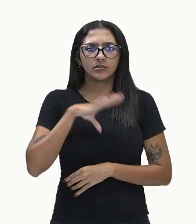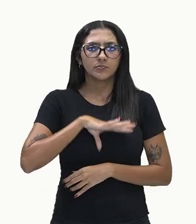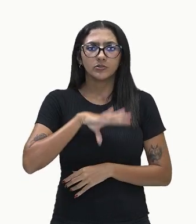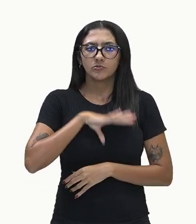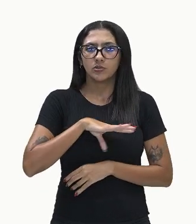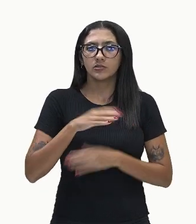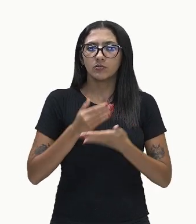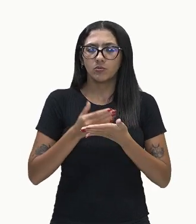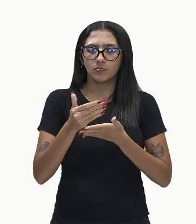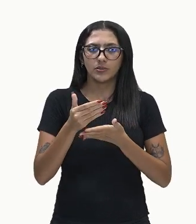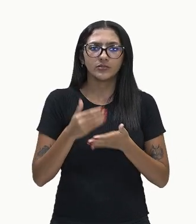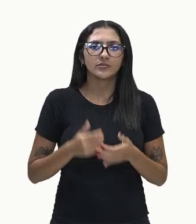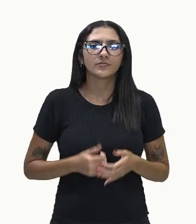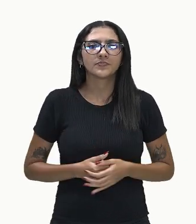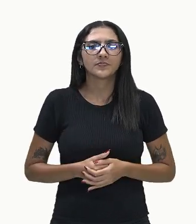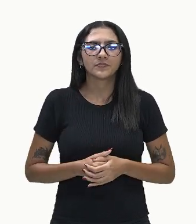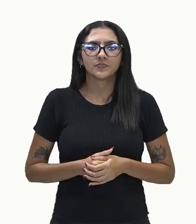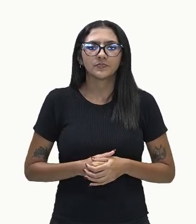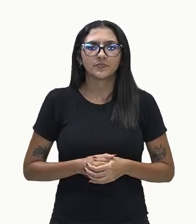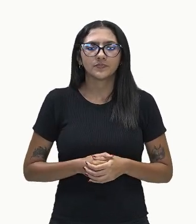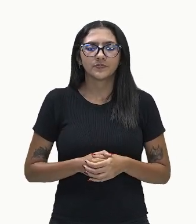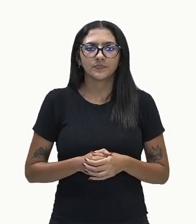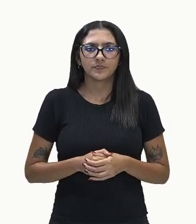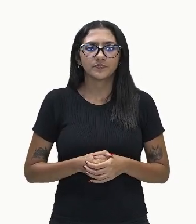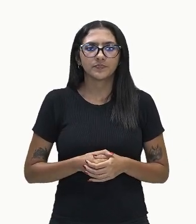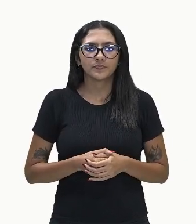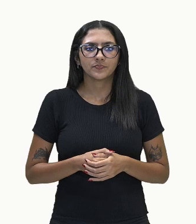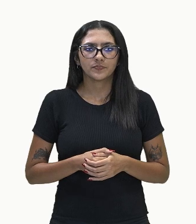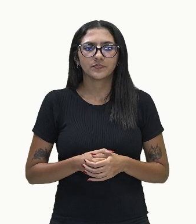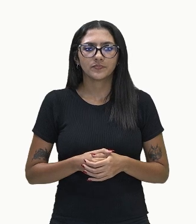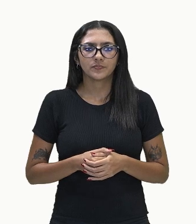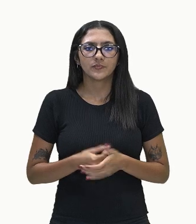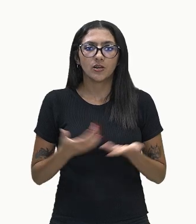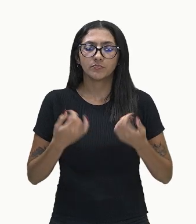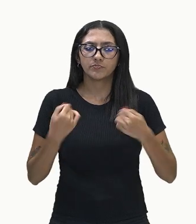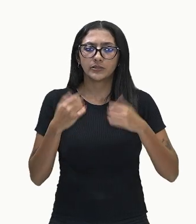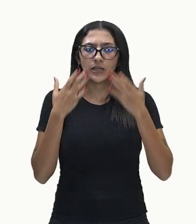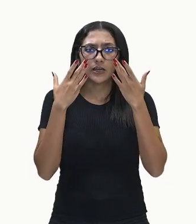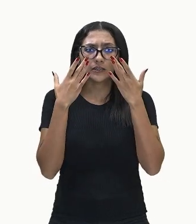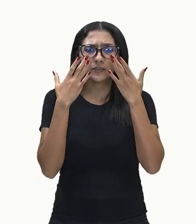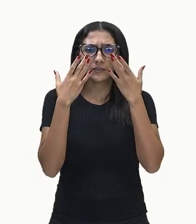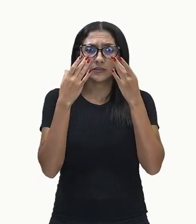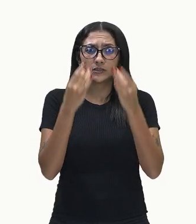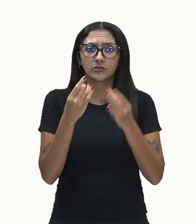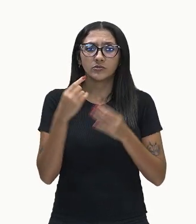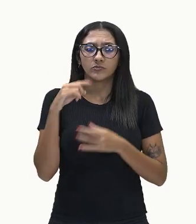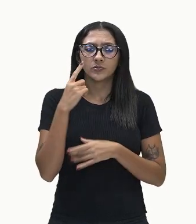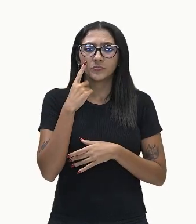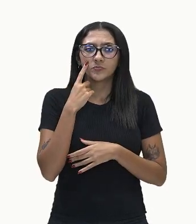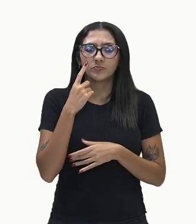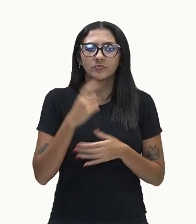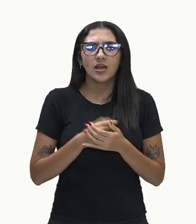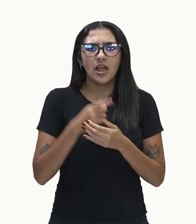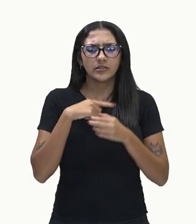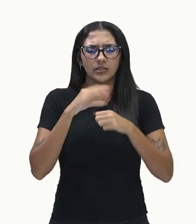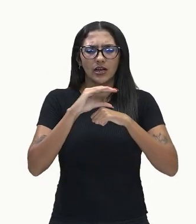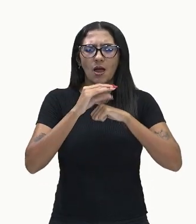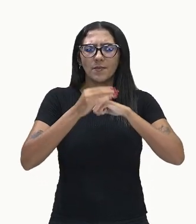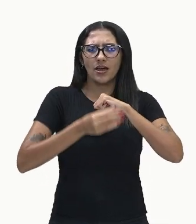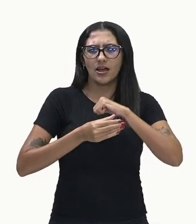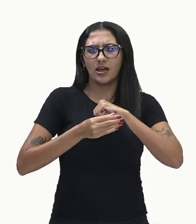menstruação. Eu quero chamar a atenção para vocês que esse tecido do endométrio que